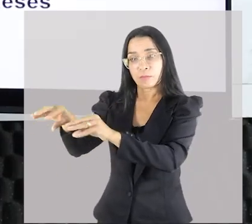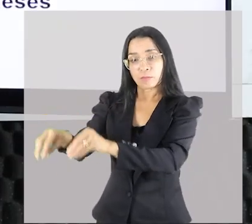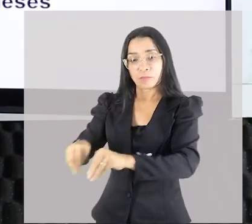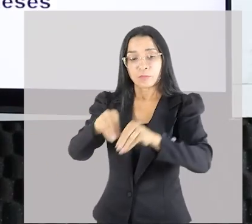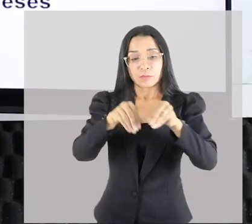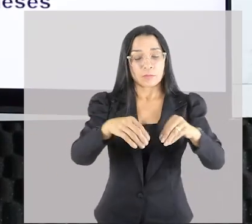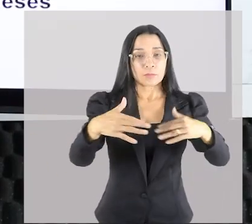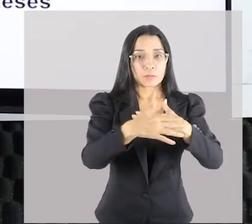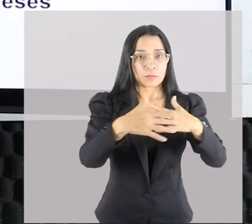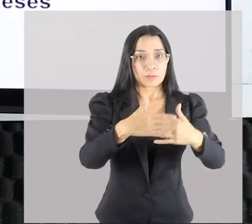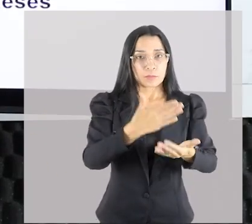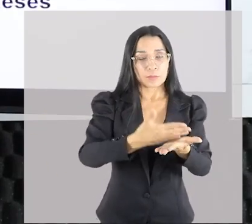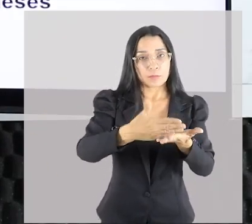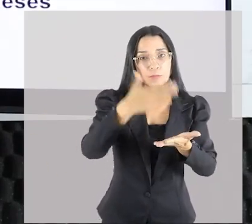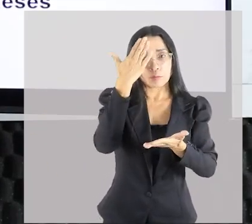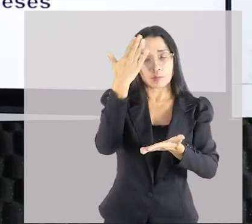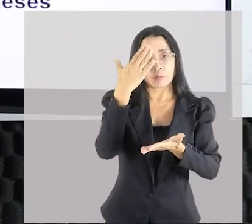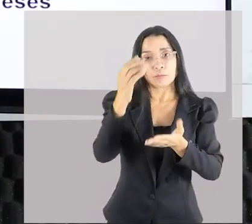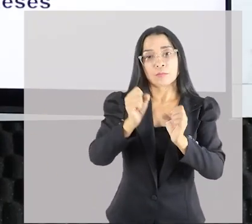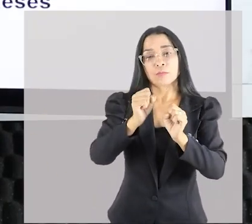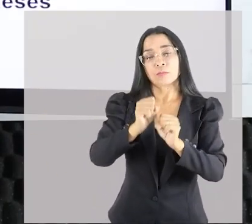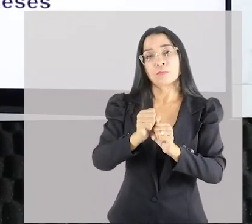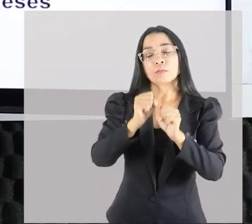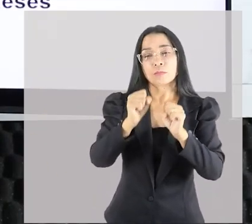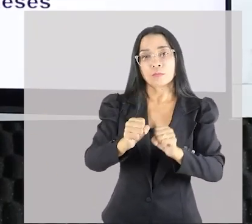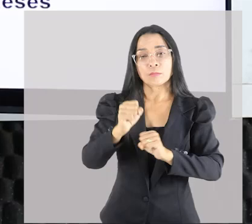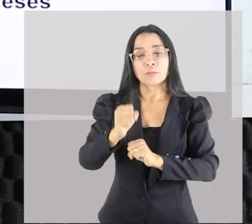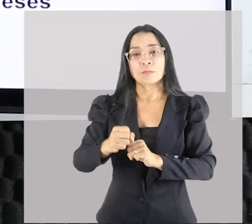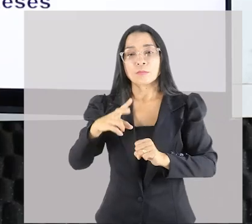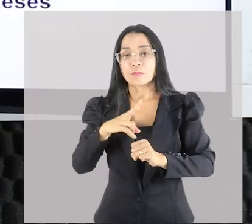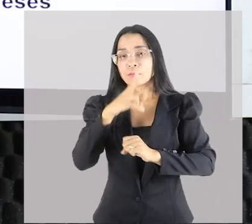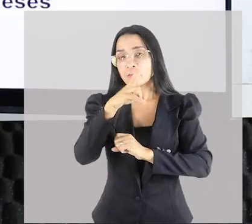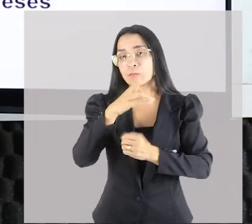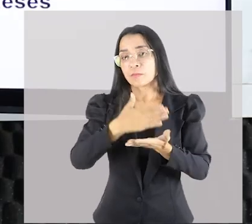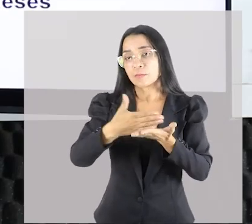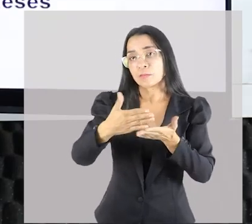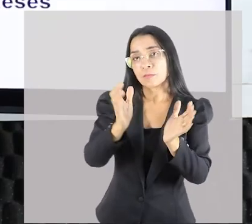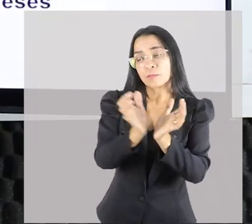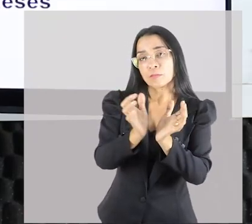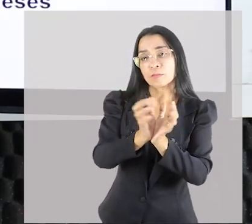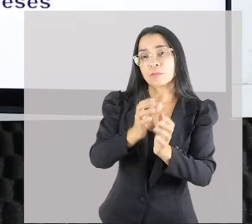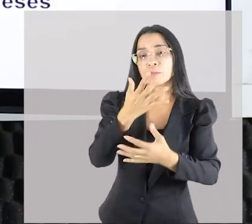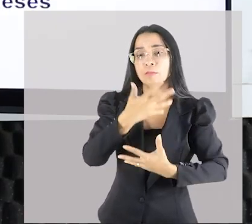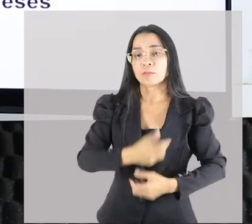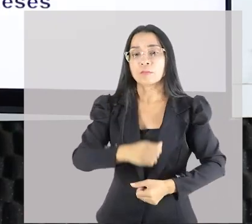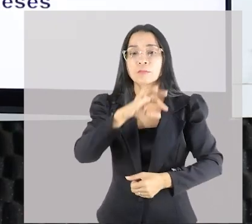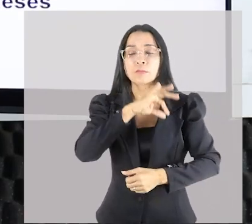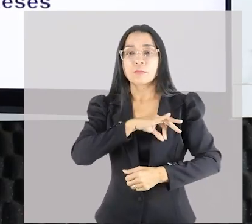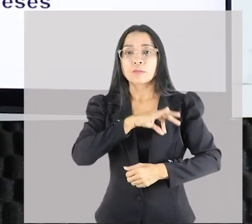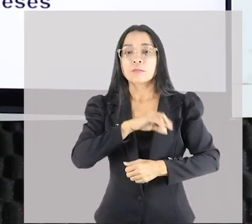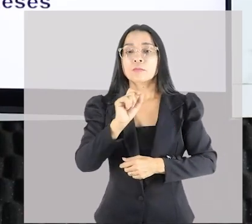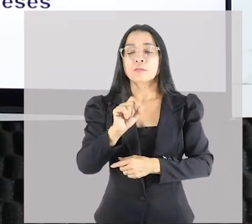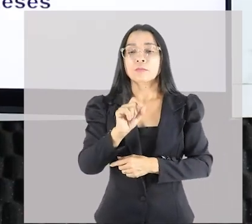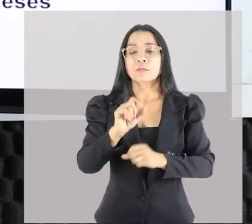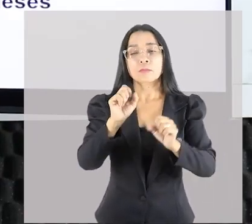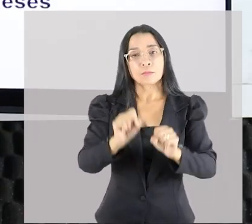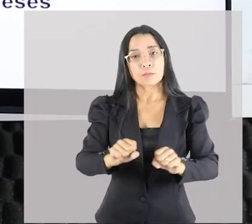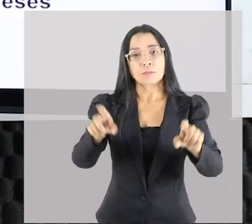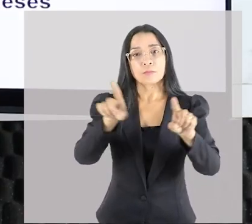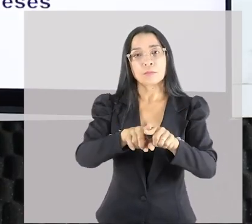que podem, né, estarem fortalecidos a partir dessas corporações. E vão receber, claro, salários para isso, e vão